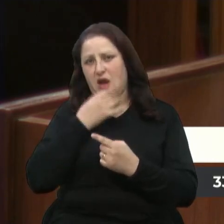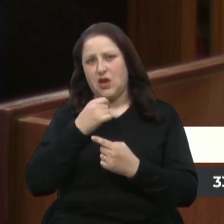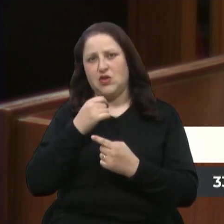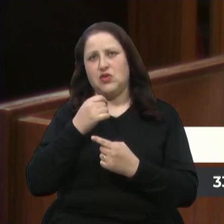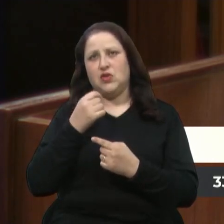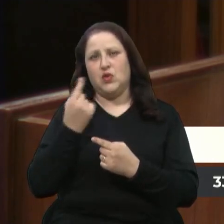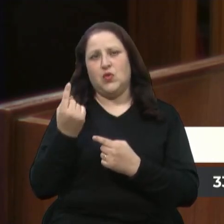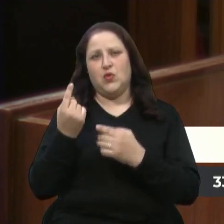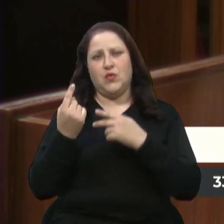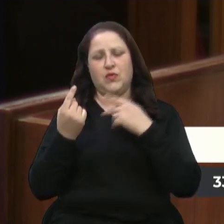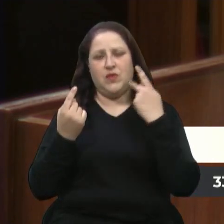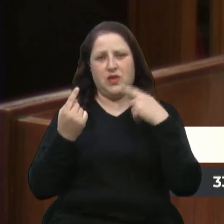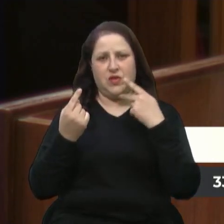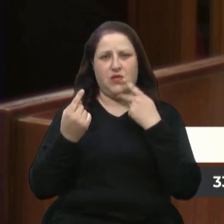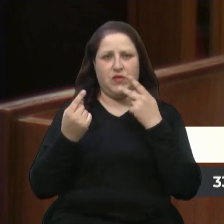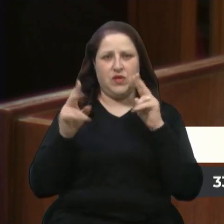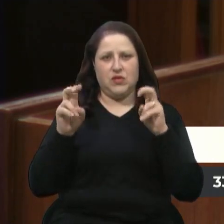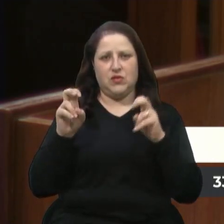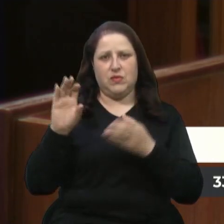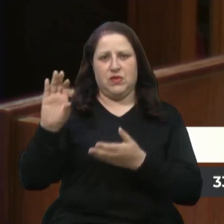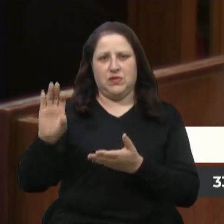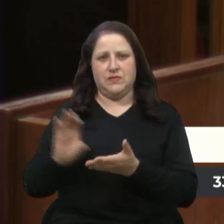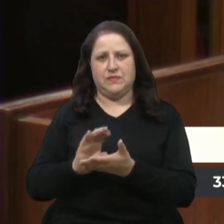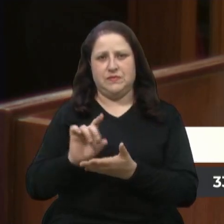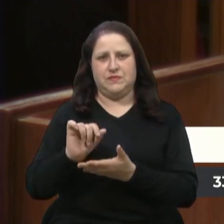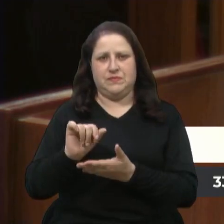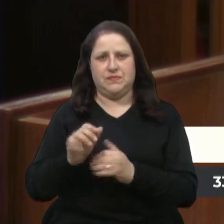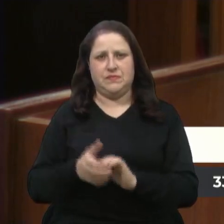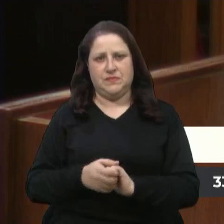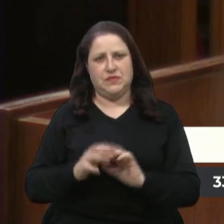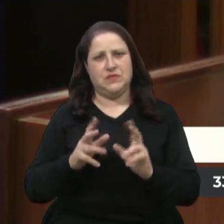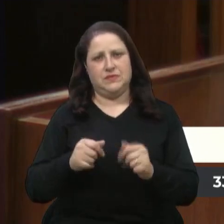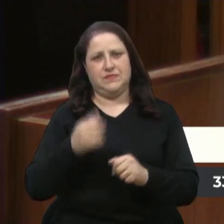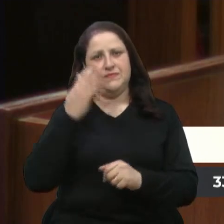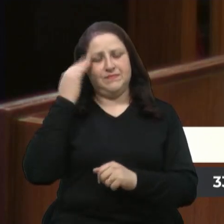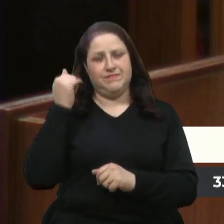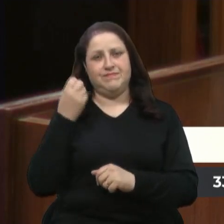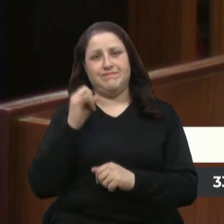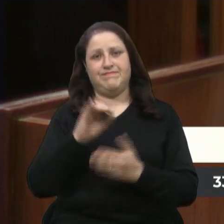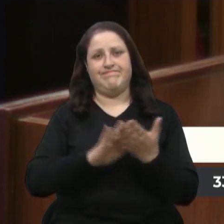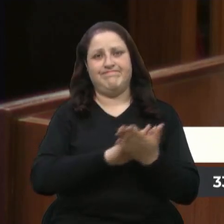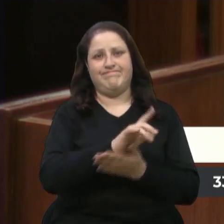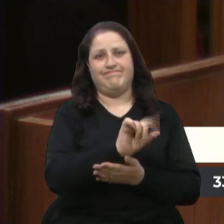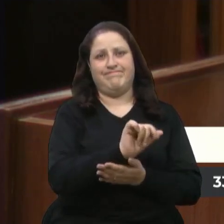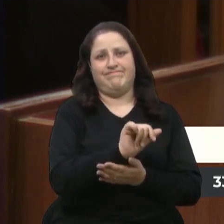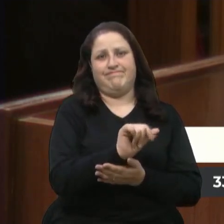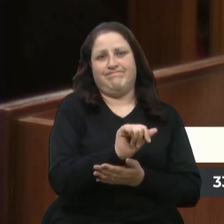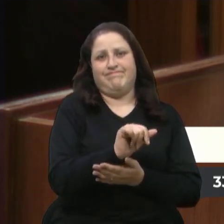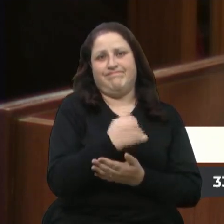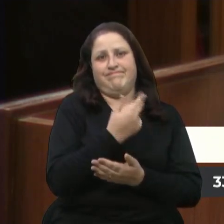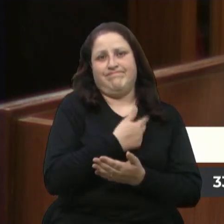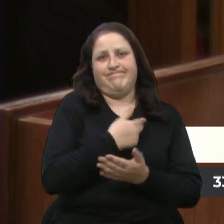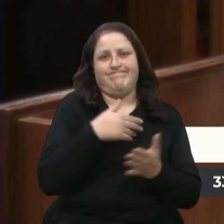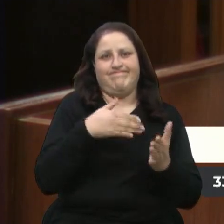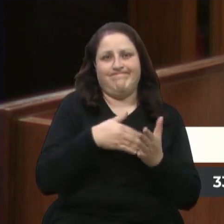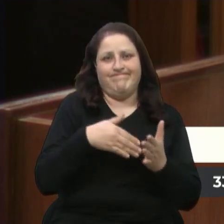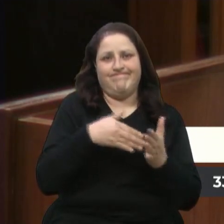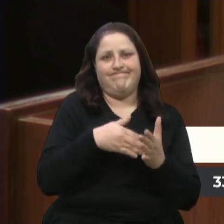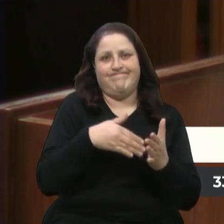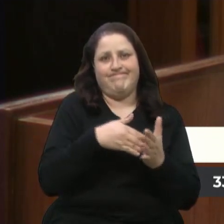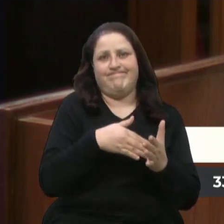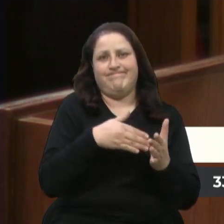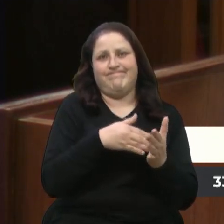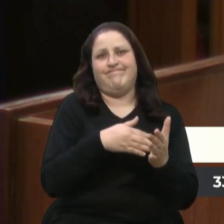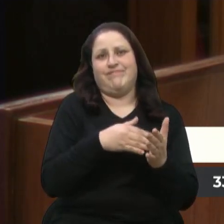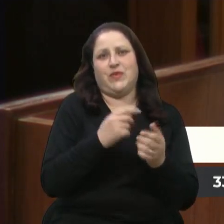não me lembro qual, que falou da questão de recursos, né? E todo mundo sabe que sem recursos a gente fica limitado, né,